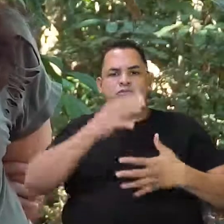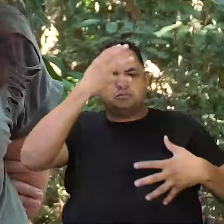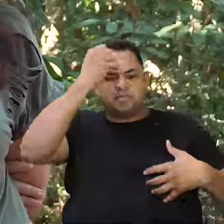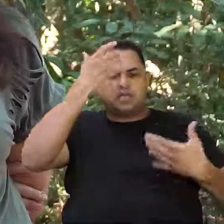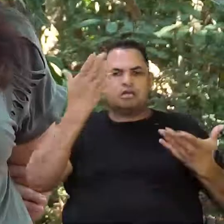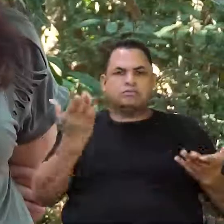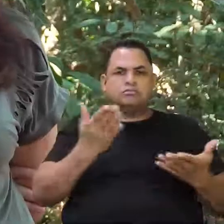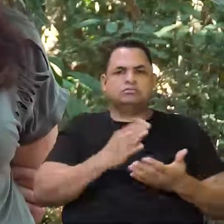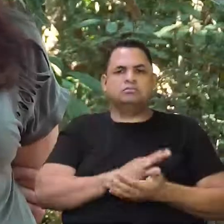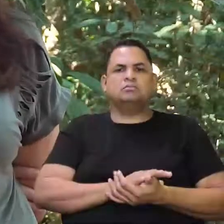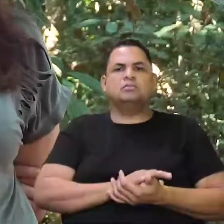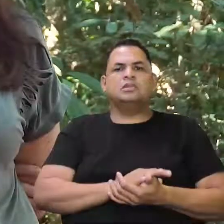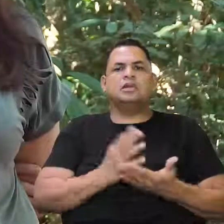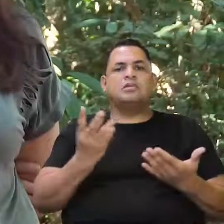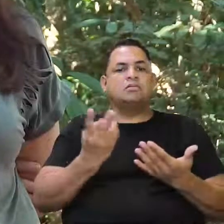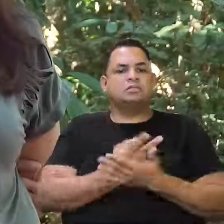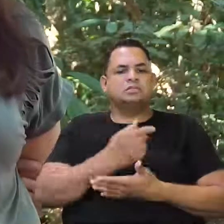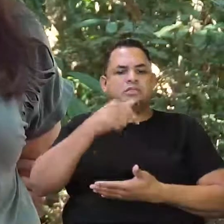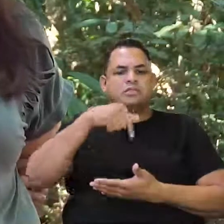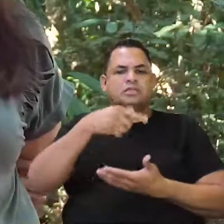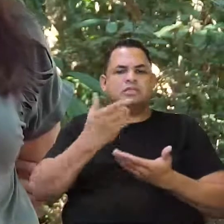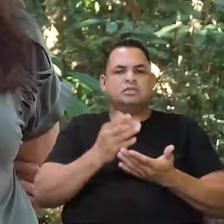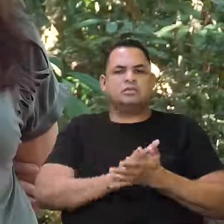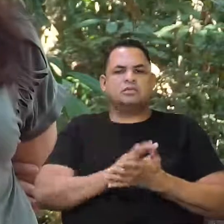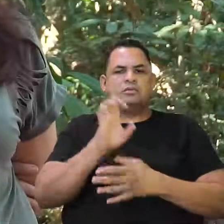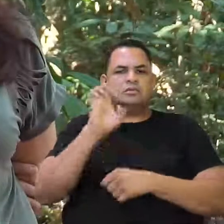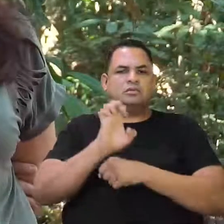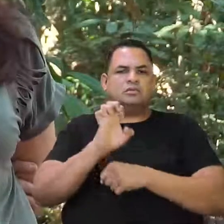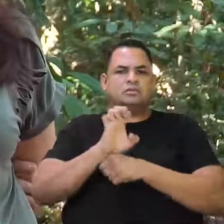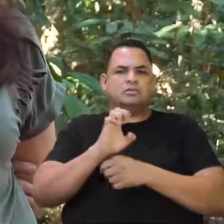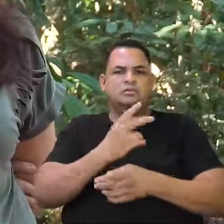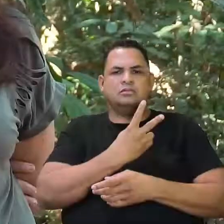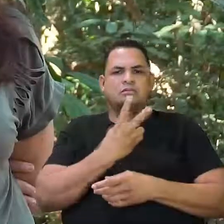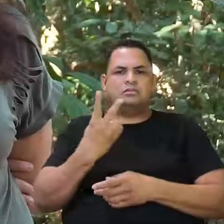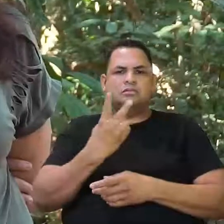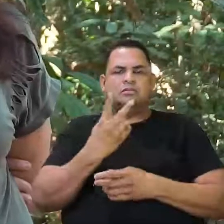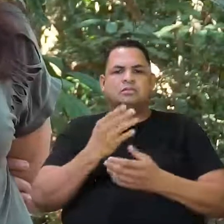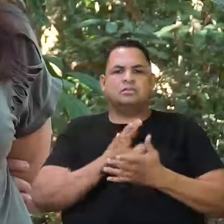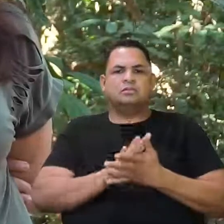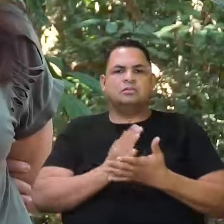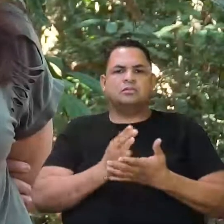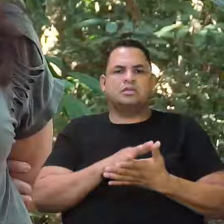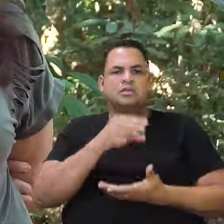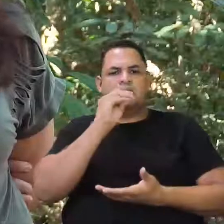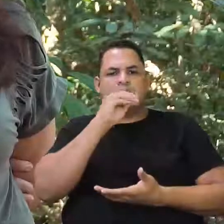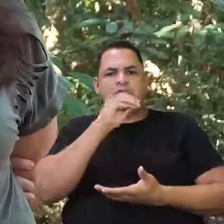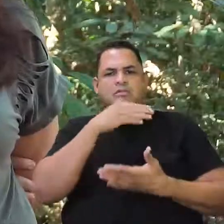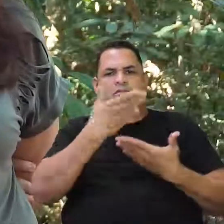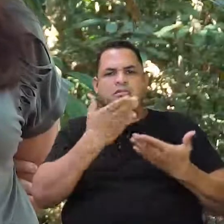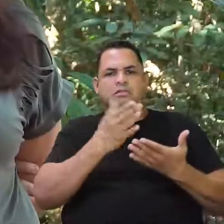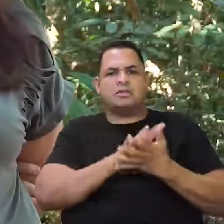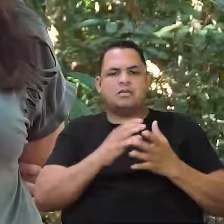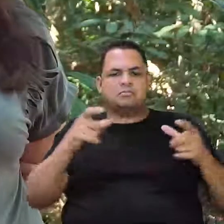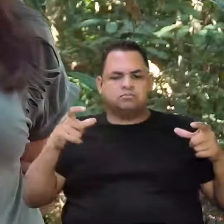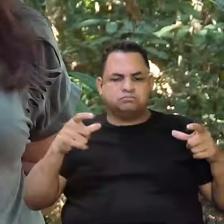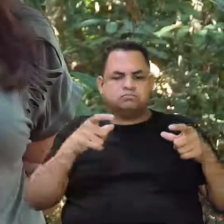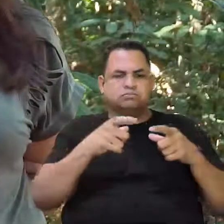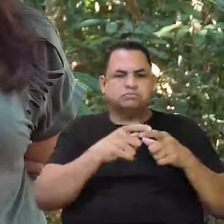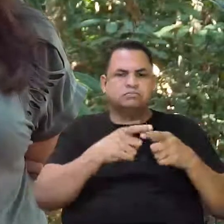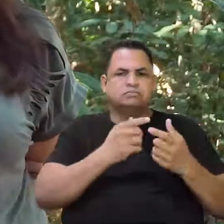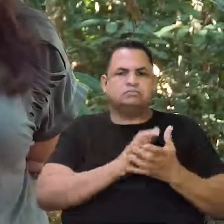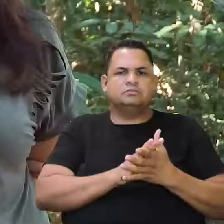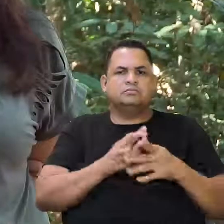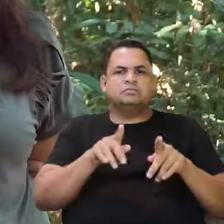seja, que só ocorrem aqui no estado, e as 2 se encontram na categoria vulnerável à extinção tanto pela